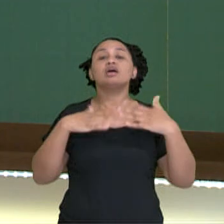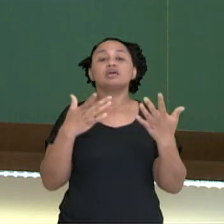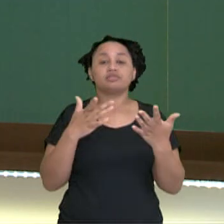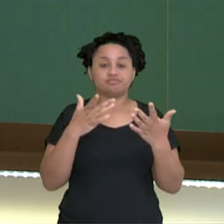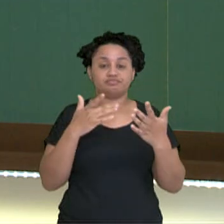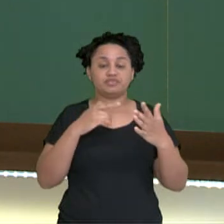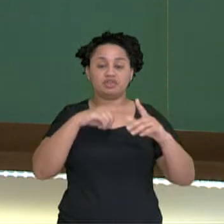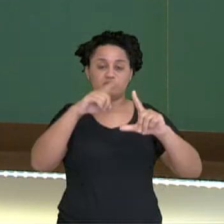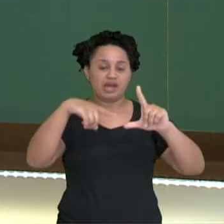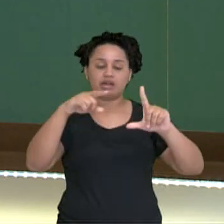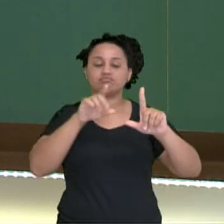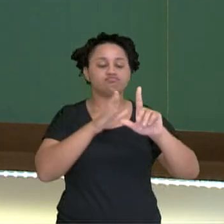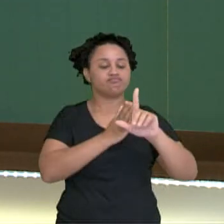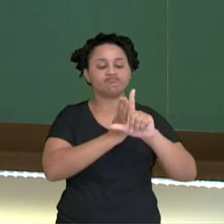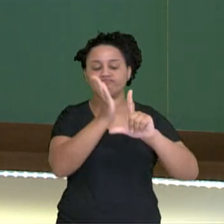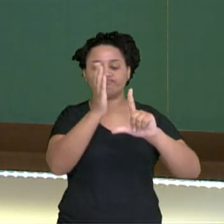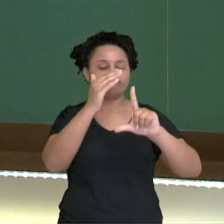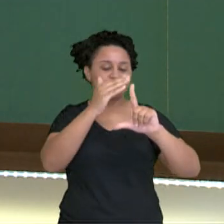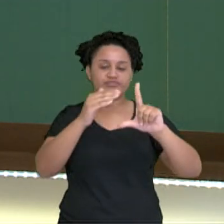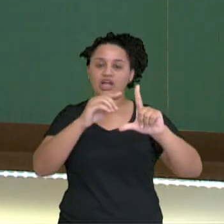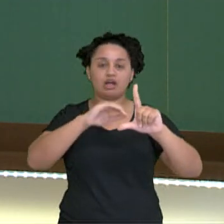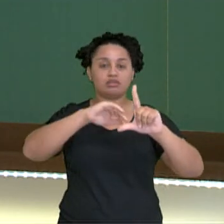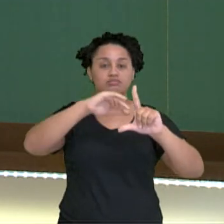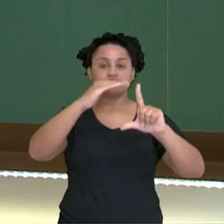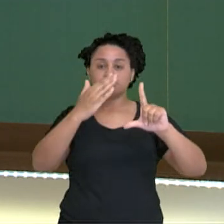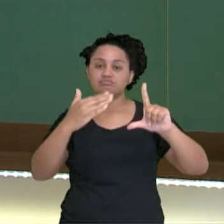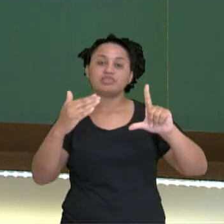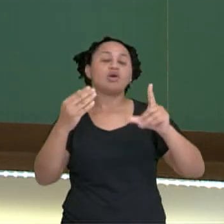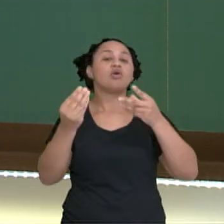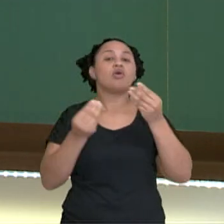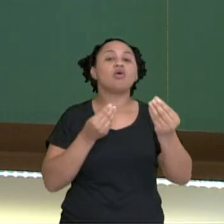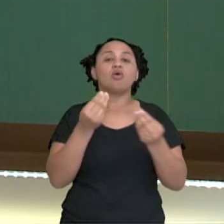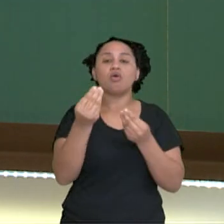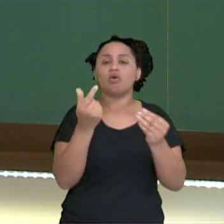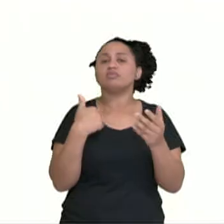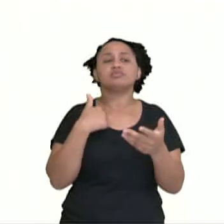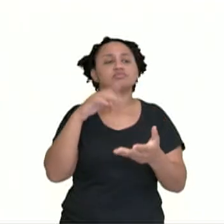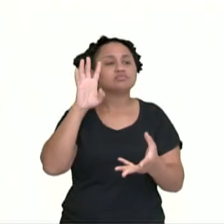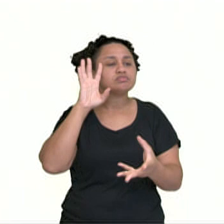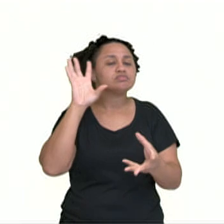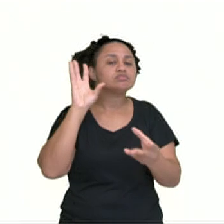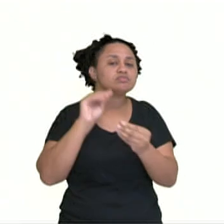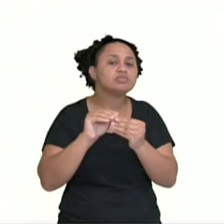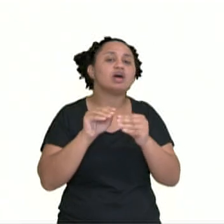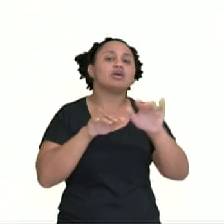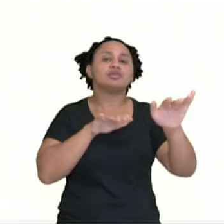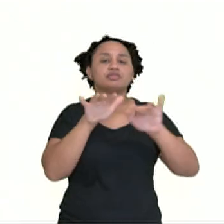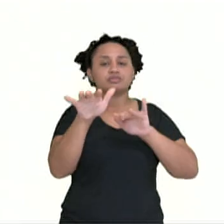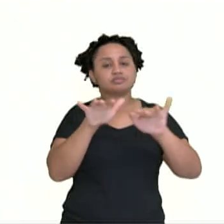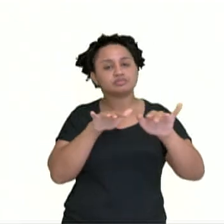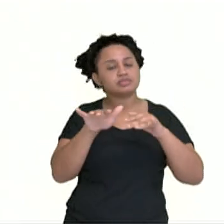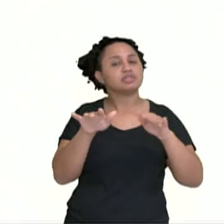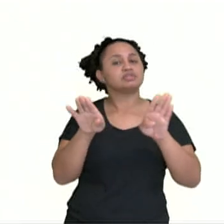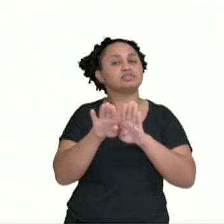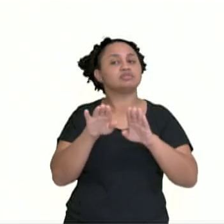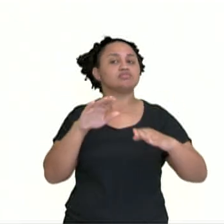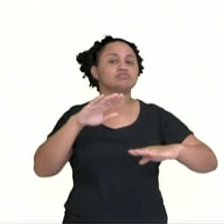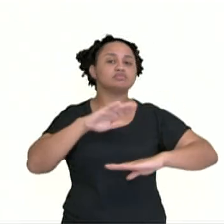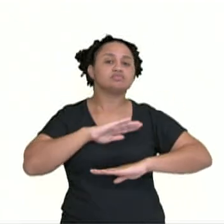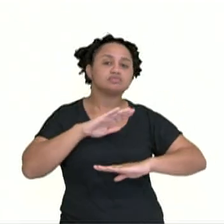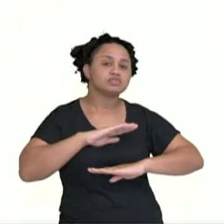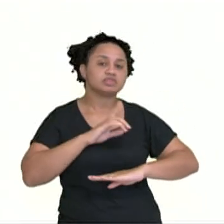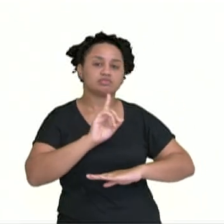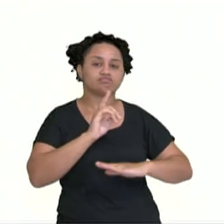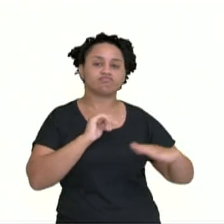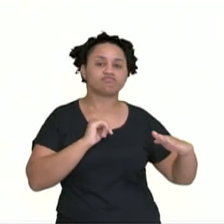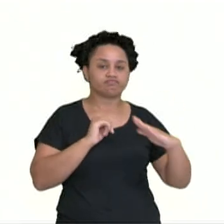uma reta? Como é que eu interpreto a trajetória de movimentos ou de situações que não são